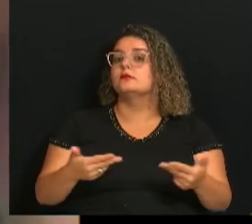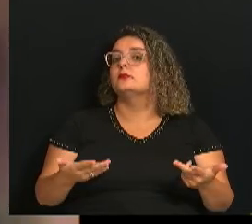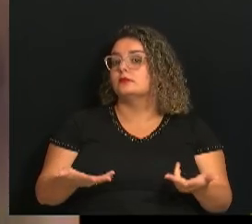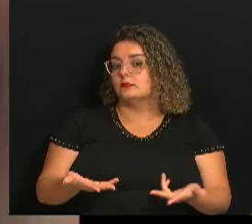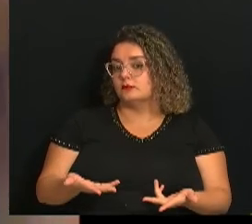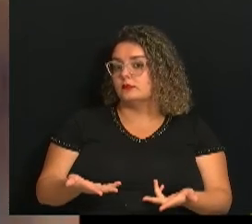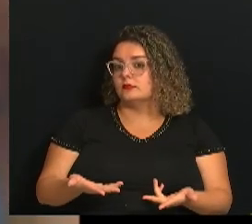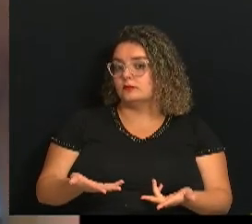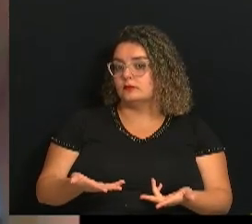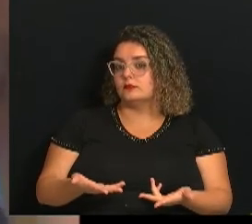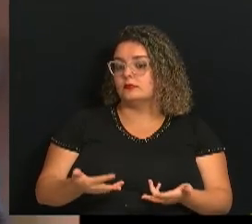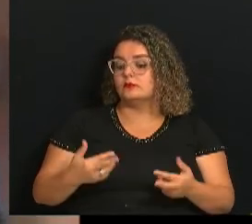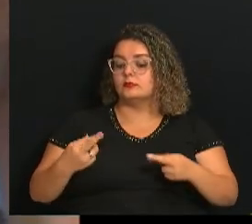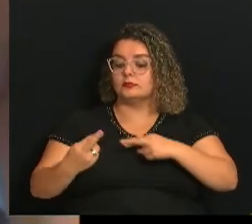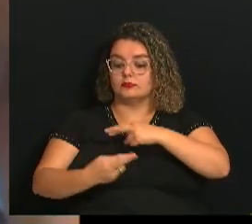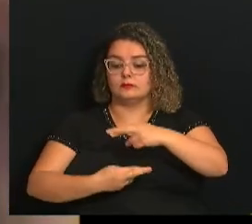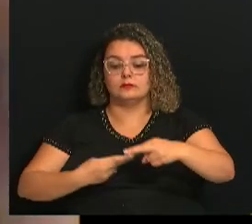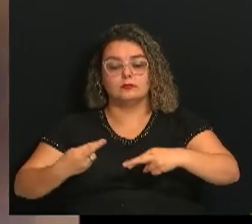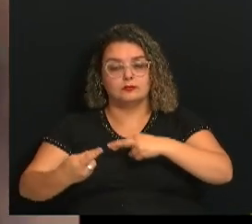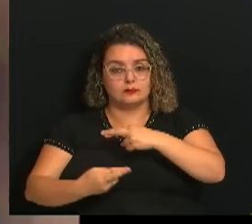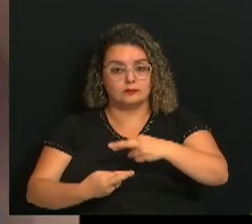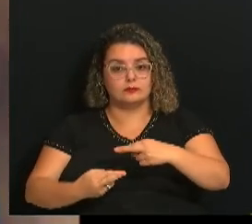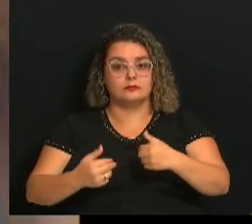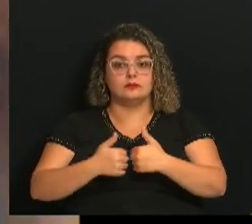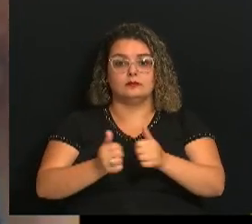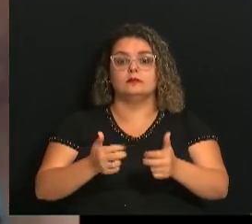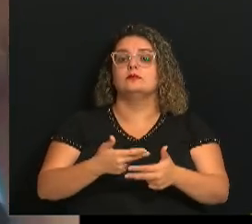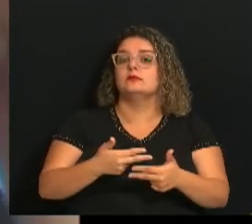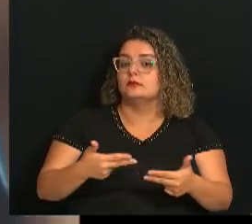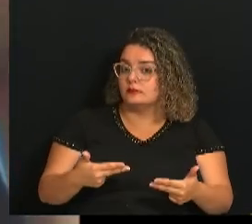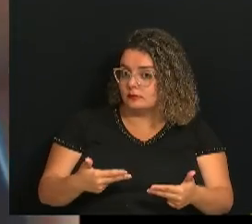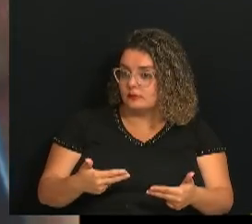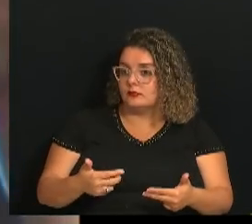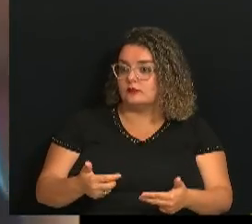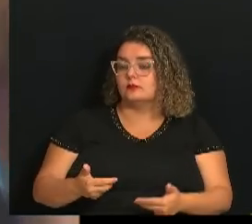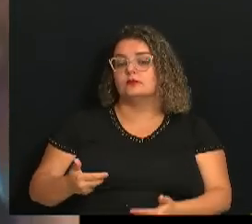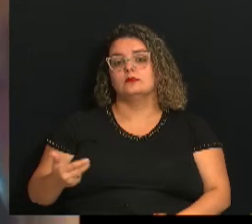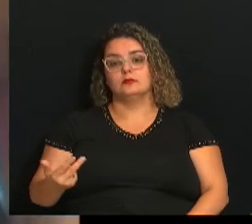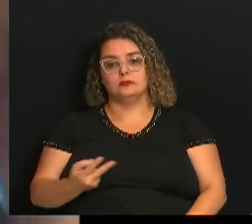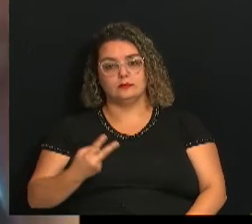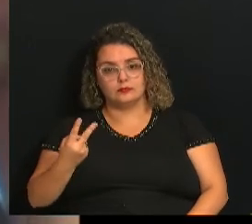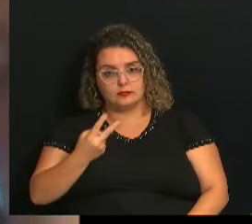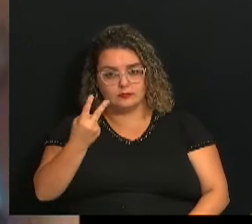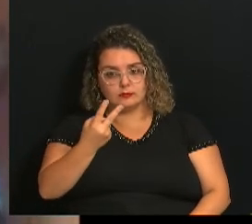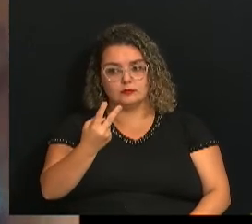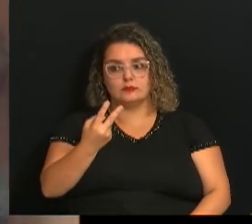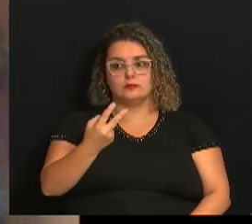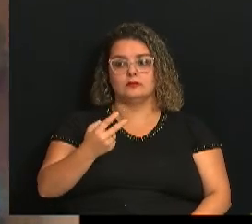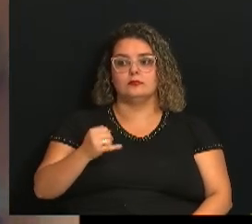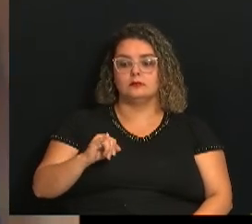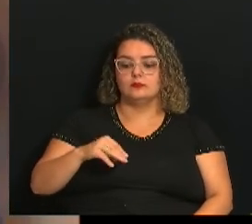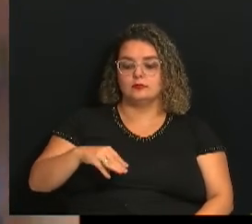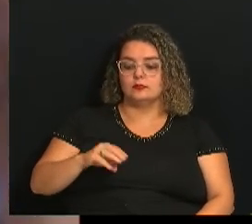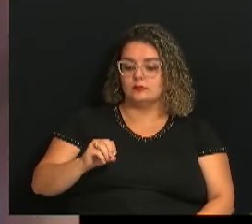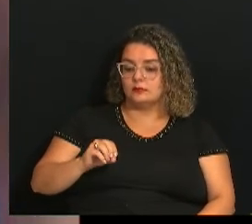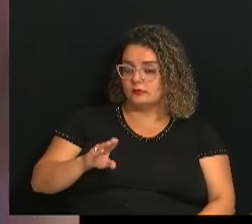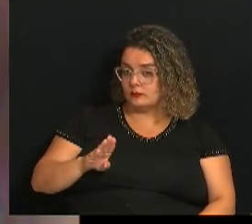e a relação do transporte com a valorização imobiliária.